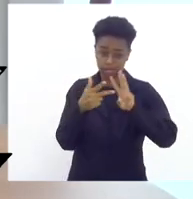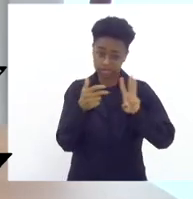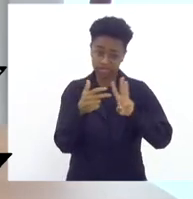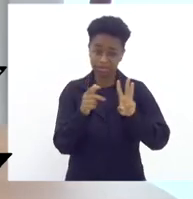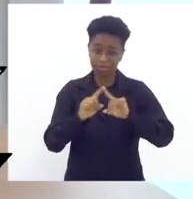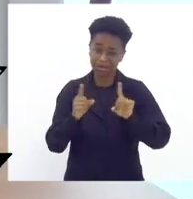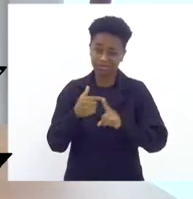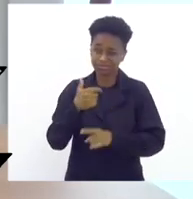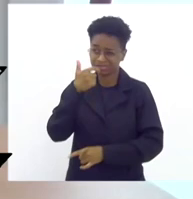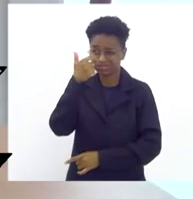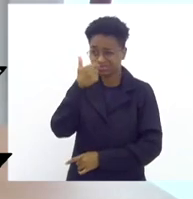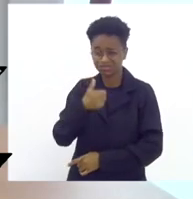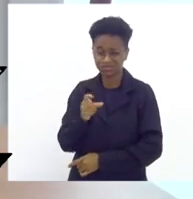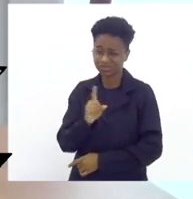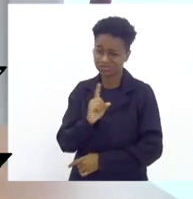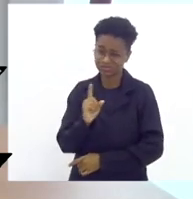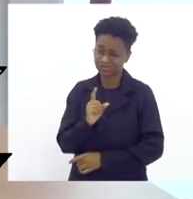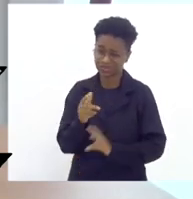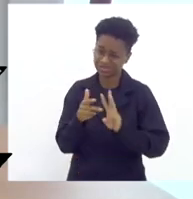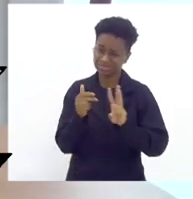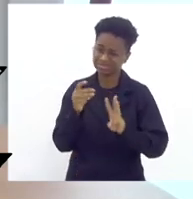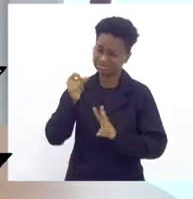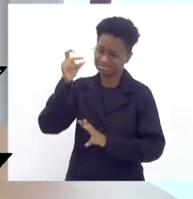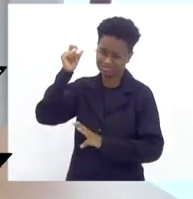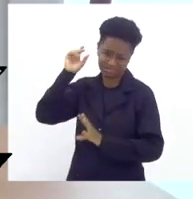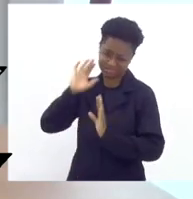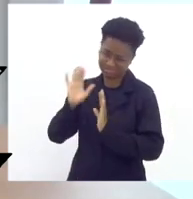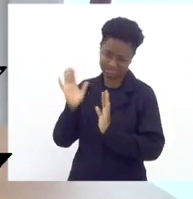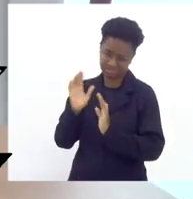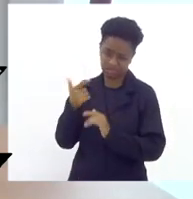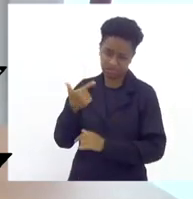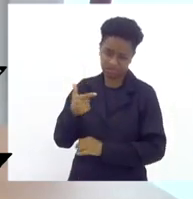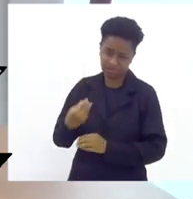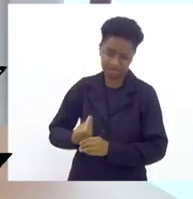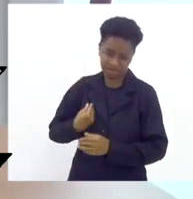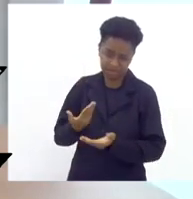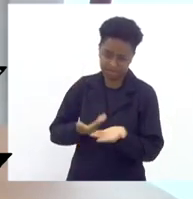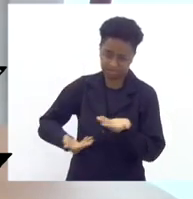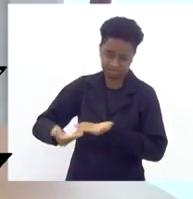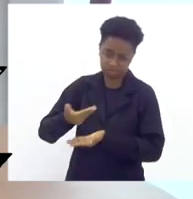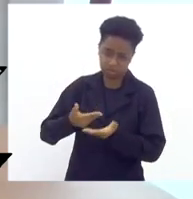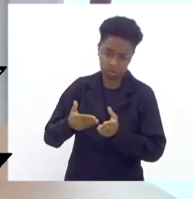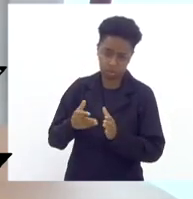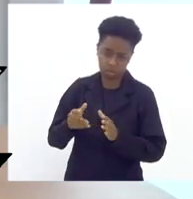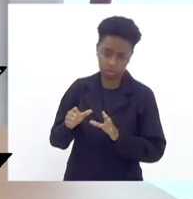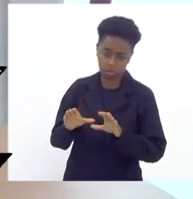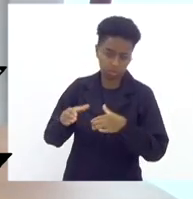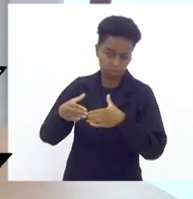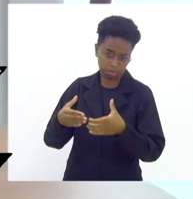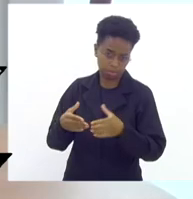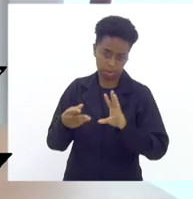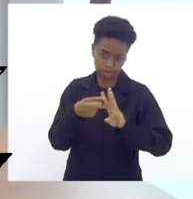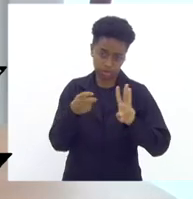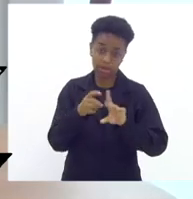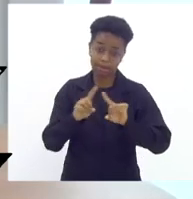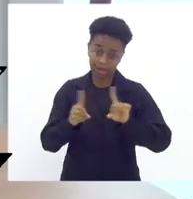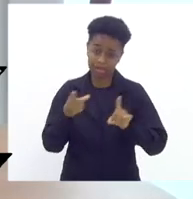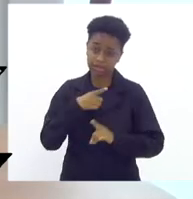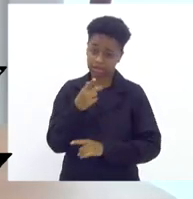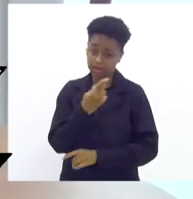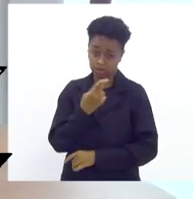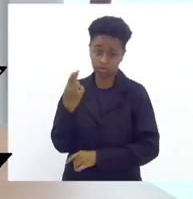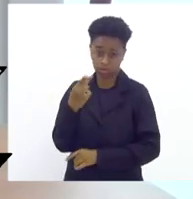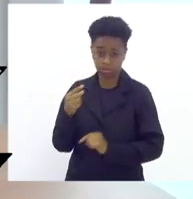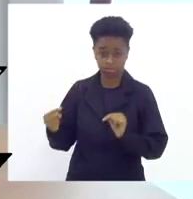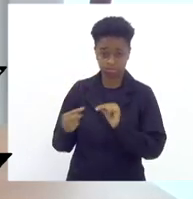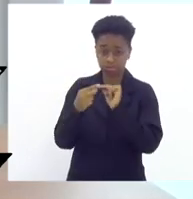reconheço como indígena porque isso foi muito lá atrás enfim não tem uma vida coletiva como indígena mas eu tenho um sobrenome indígena que poucos de